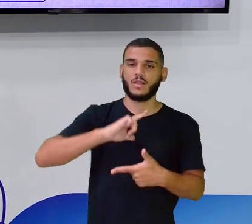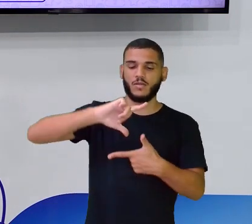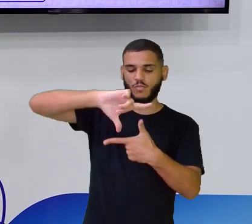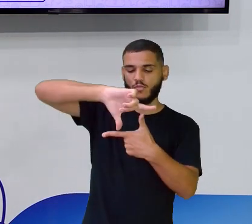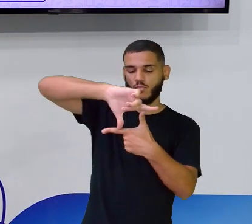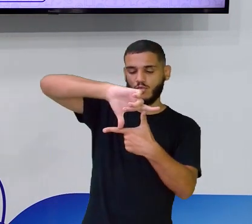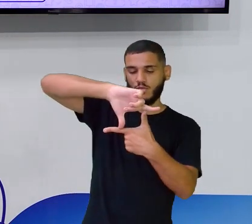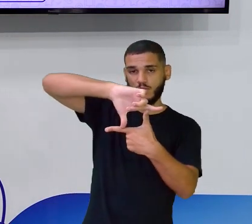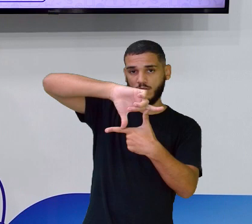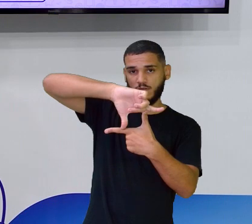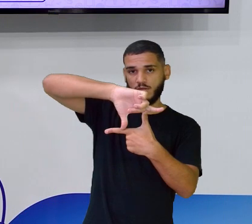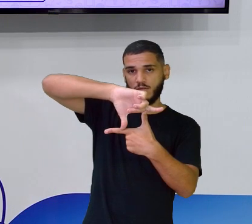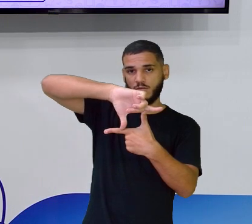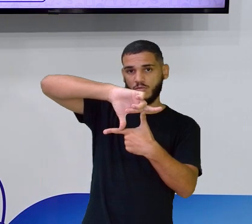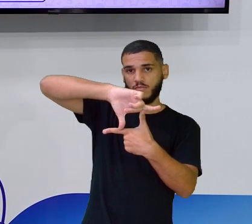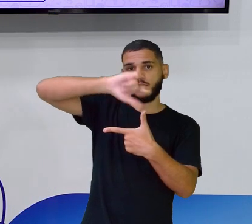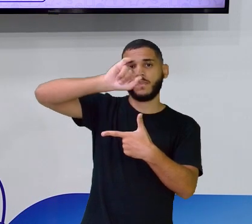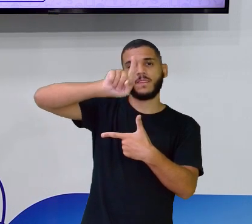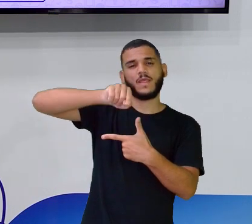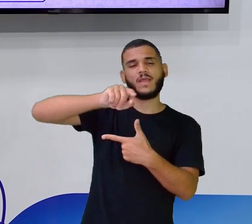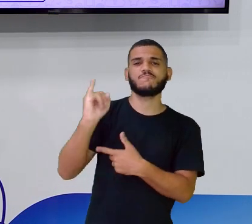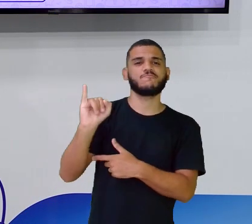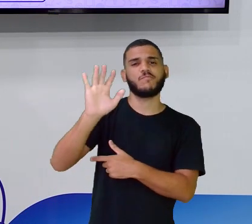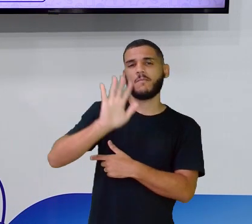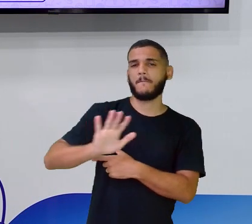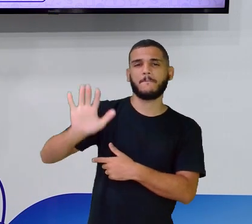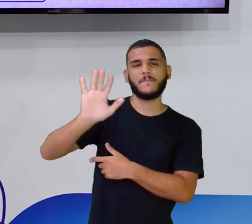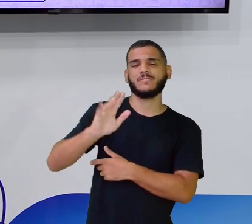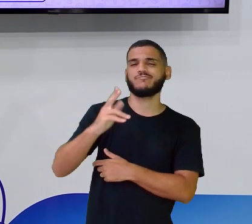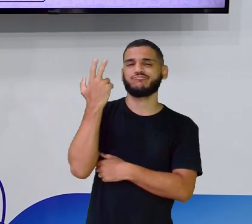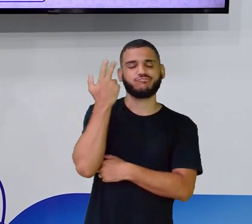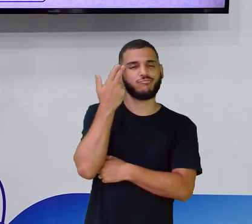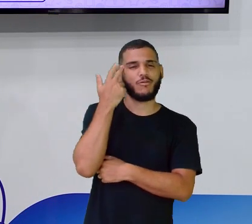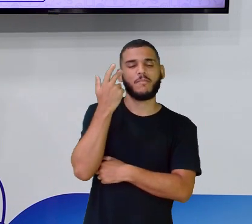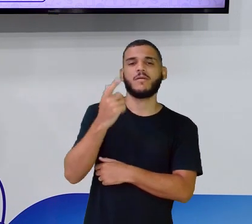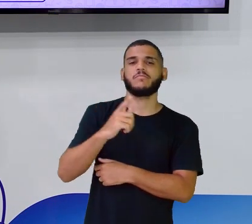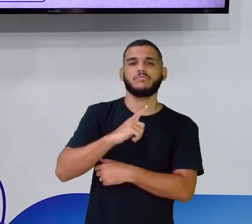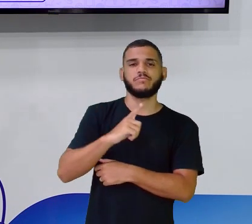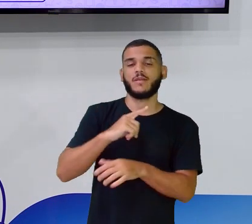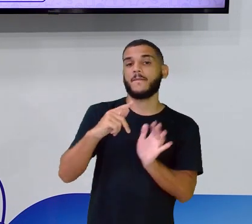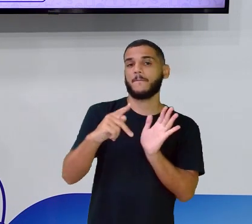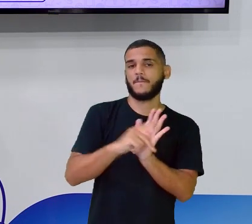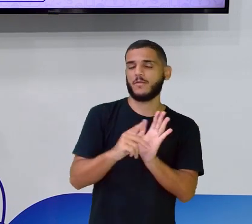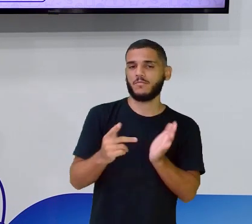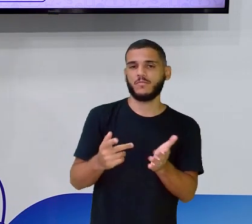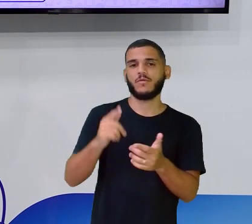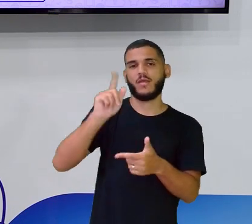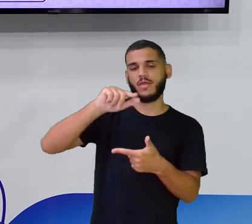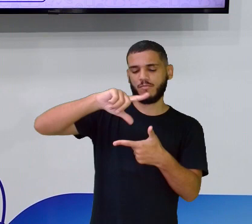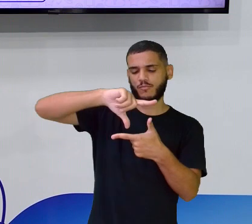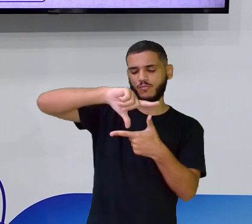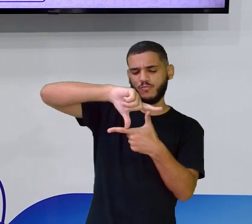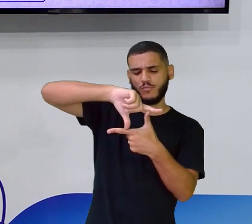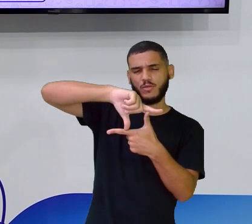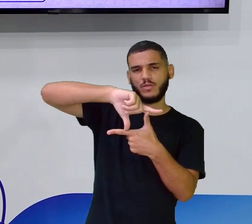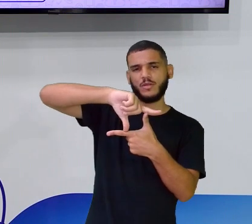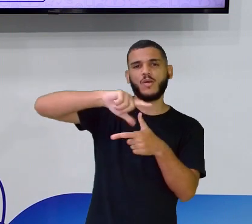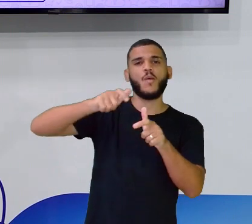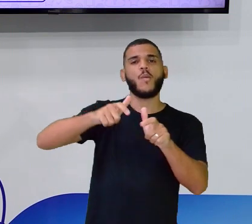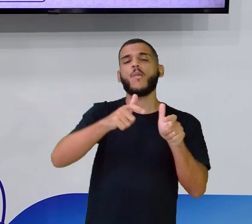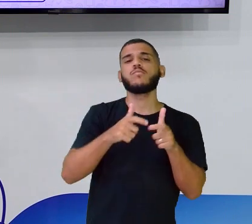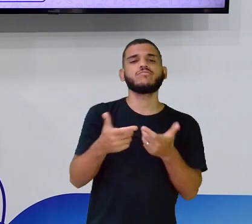uma das figuras mais comuns, né, das nossas figuras planas, o quadrado. Onde a gente encontra um